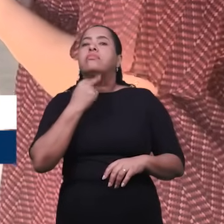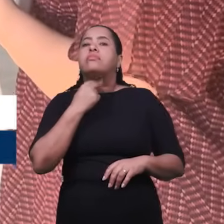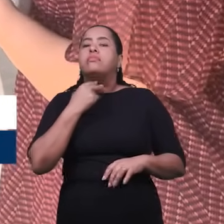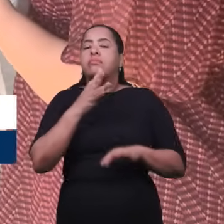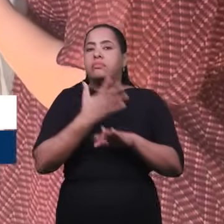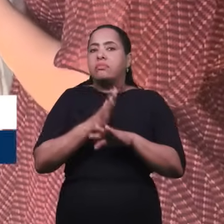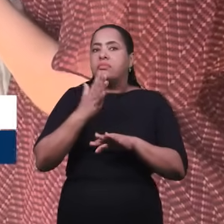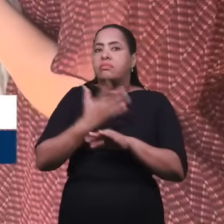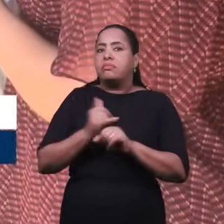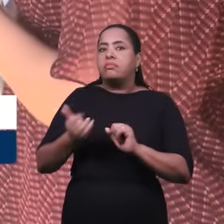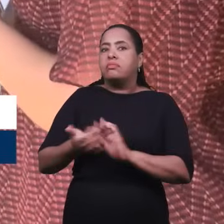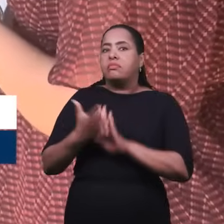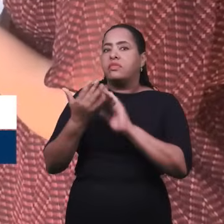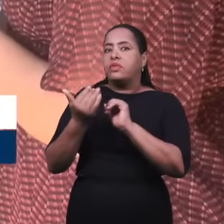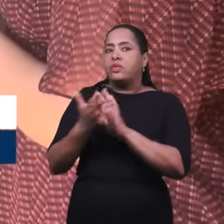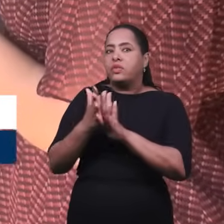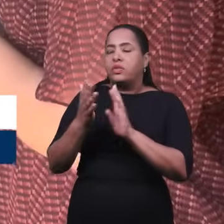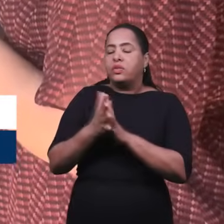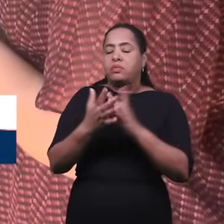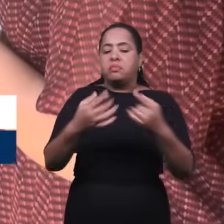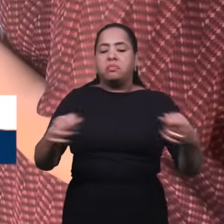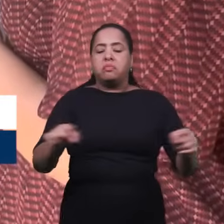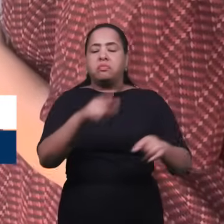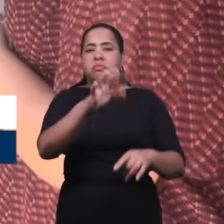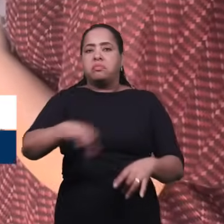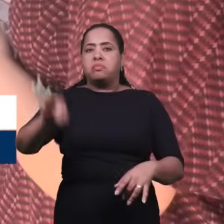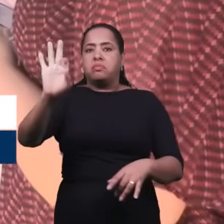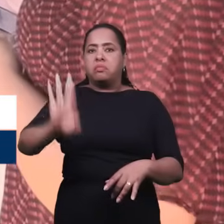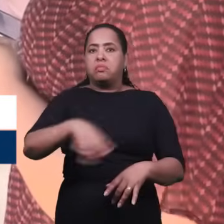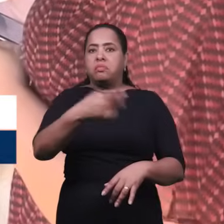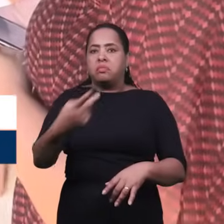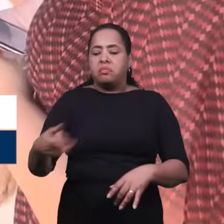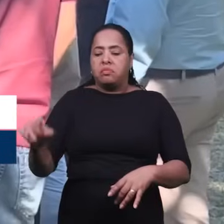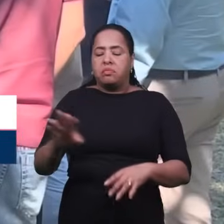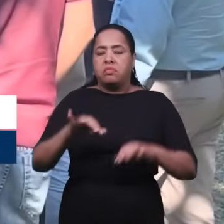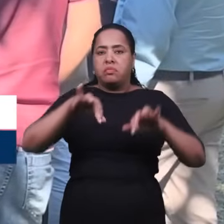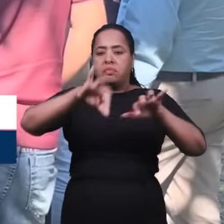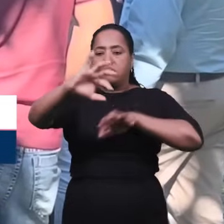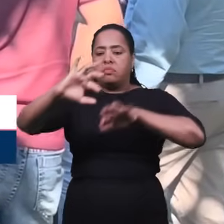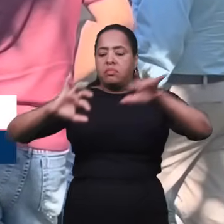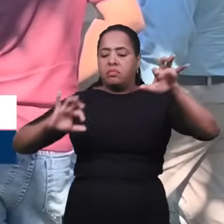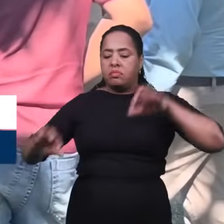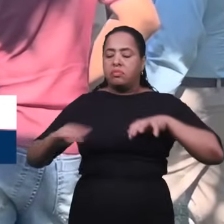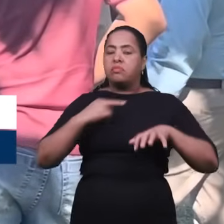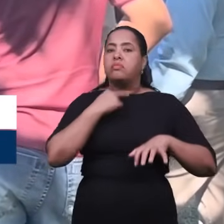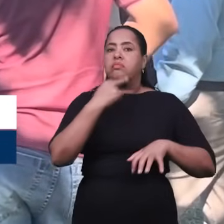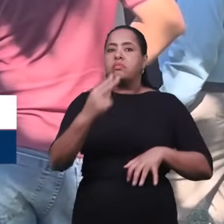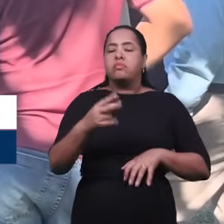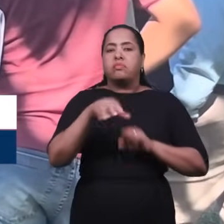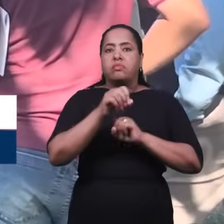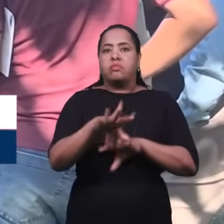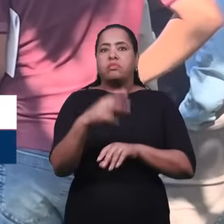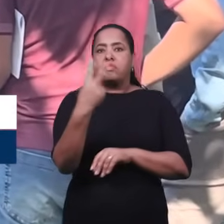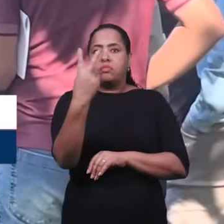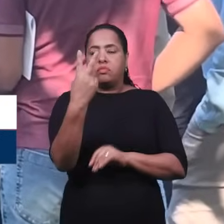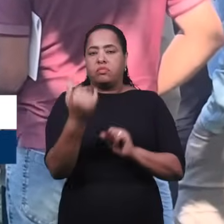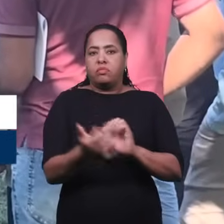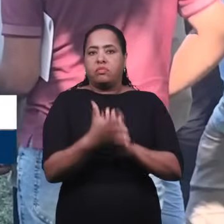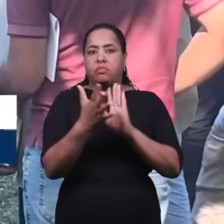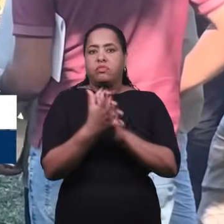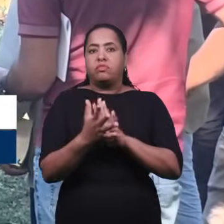do ensaio de louvor, o maestro separou os naipes das vozes e dois hinos foram